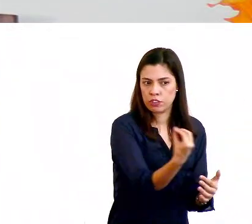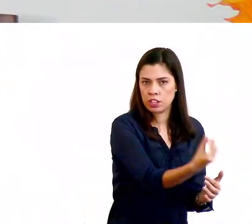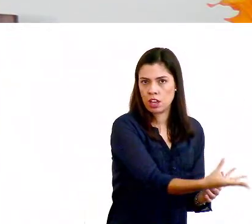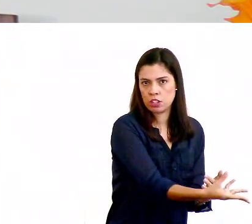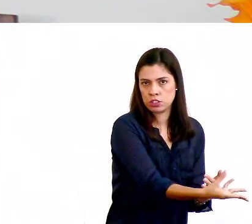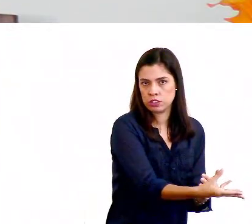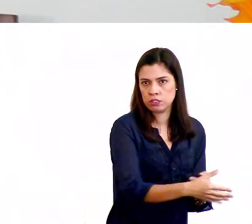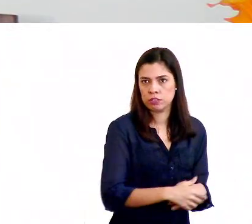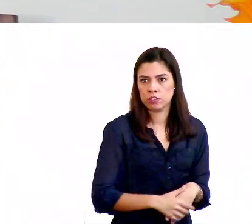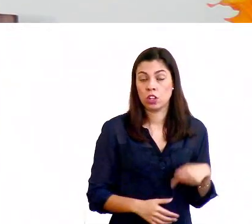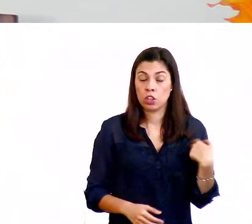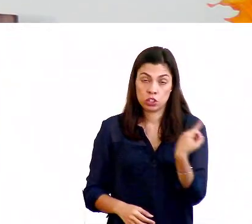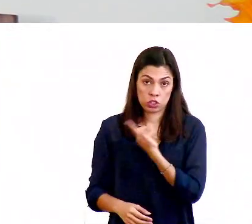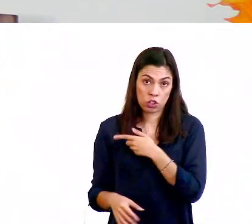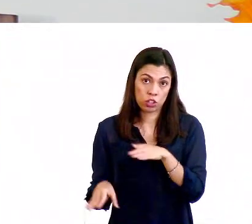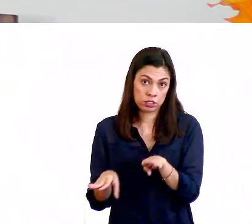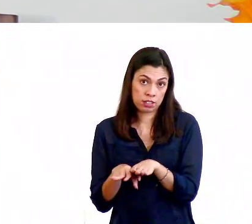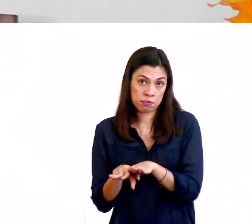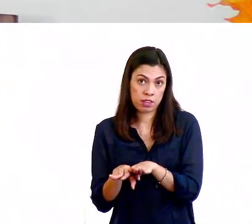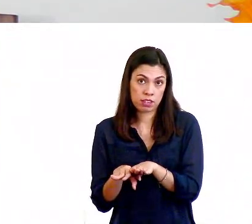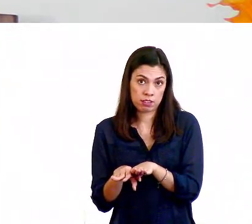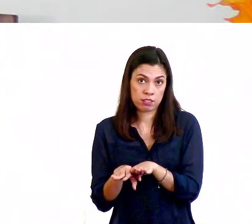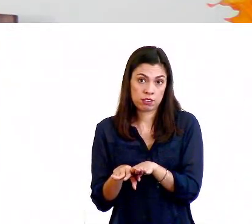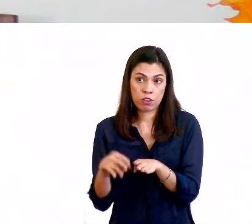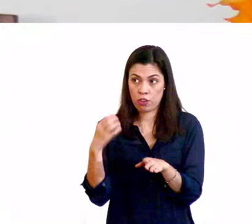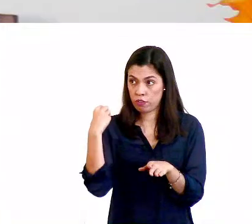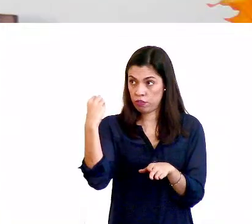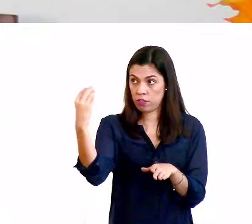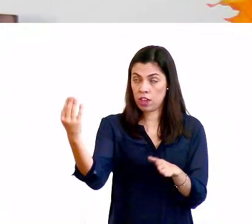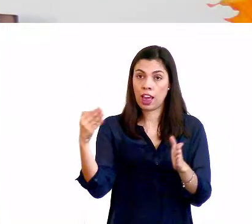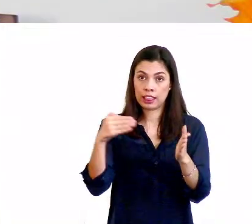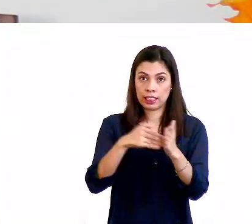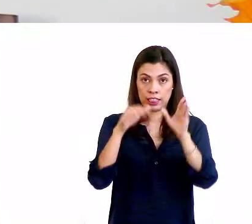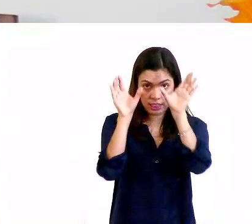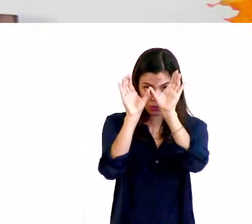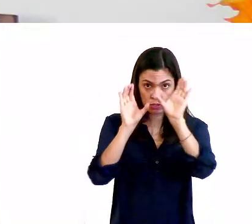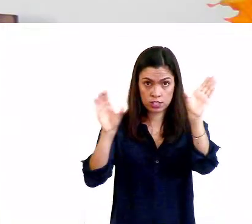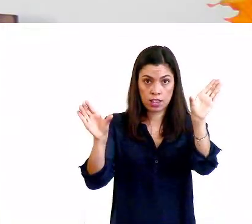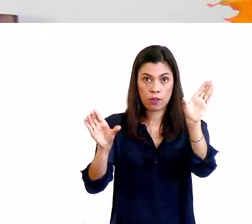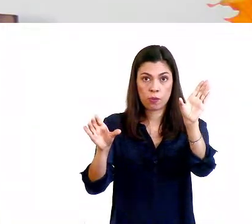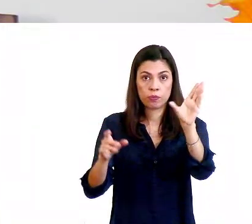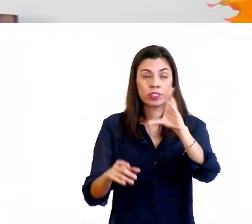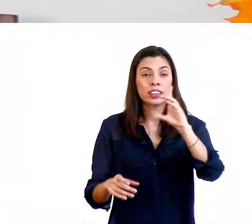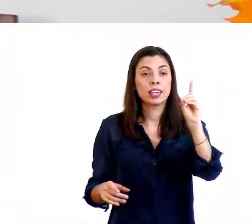significa na nossa vida. Selo, um selo de Deus. Deus colocou.